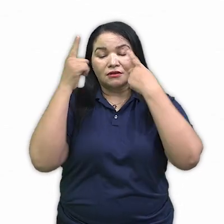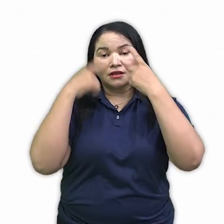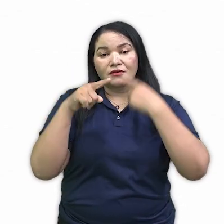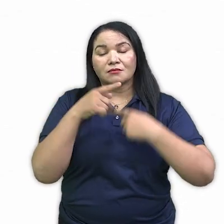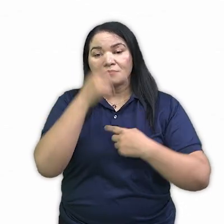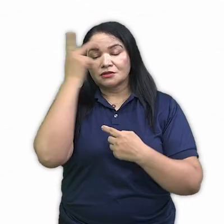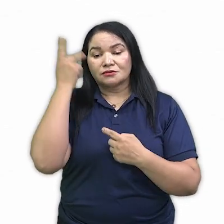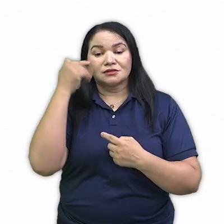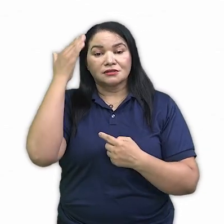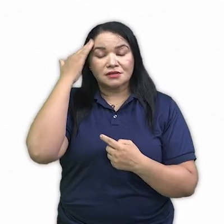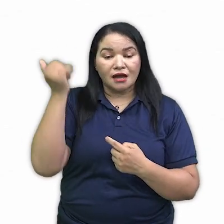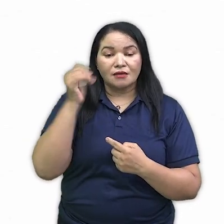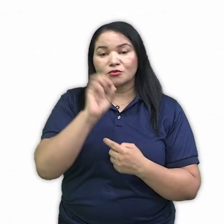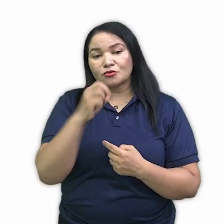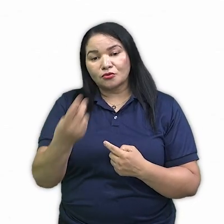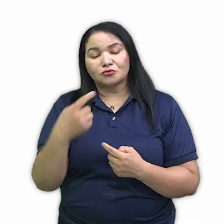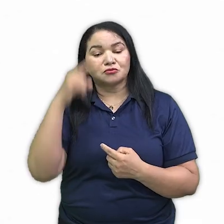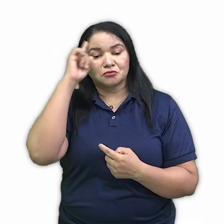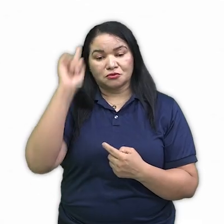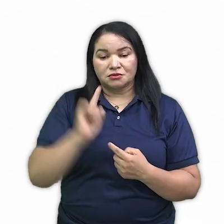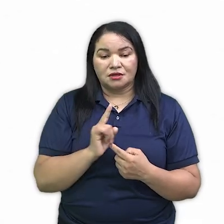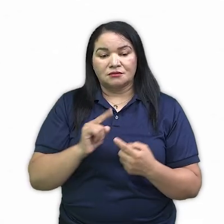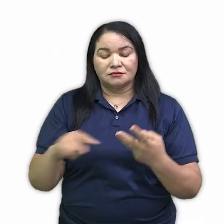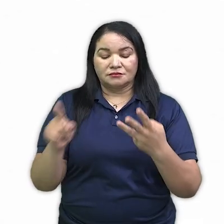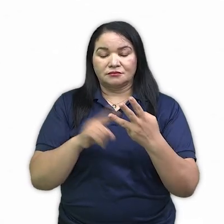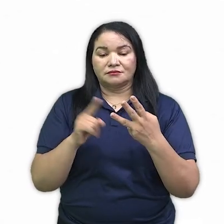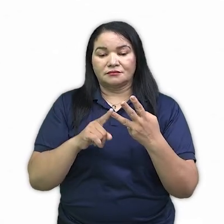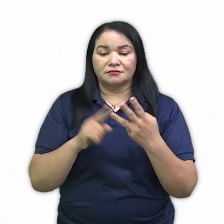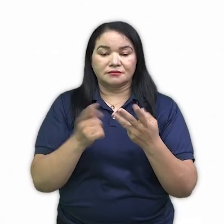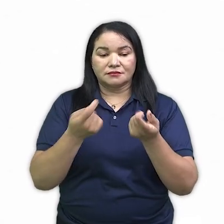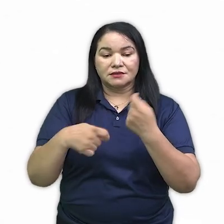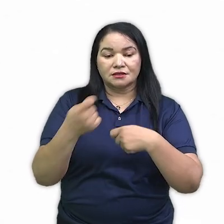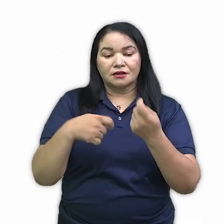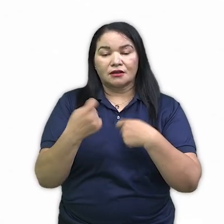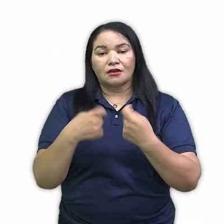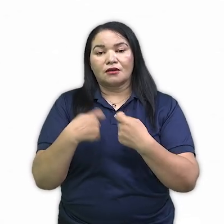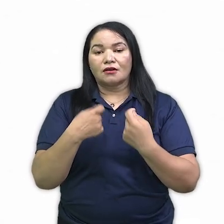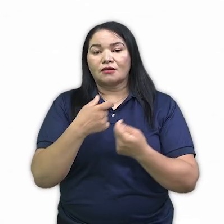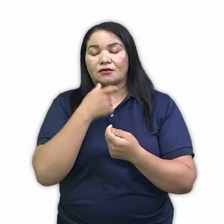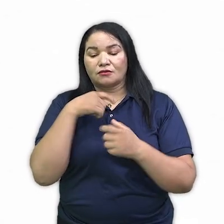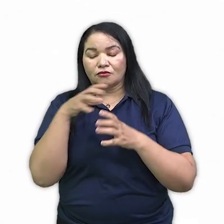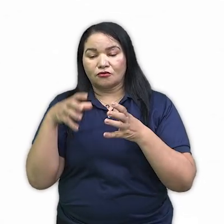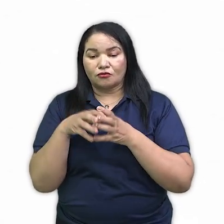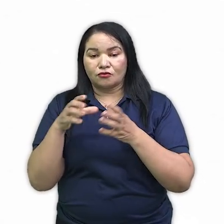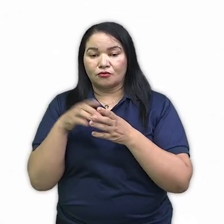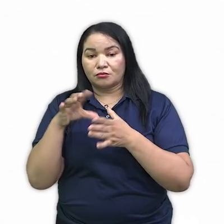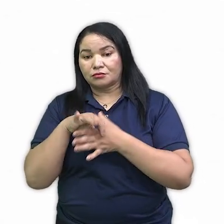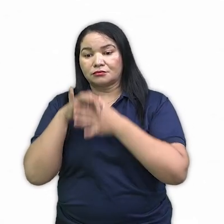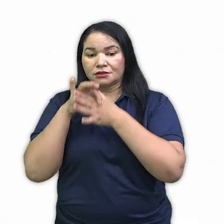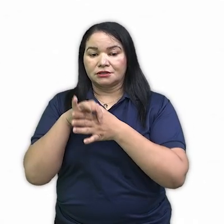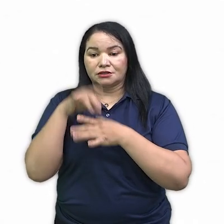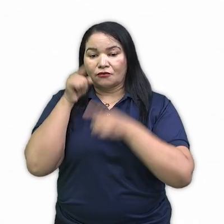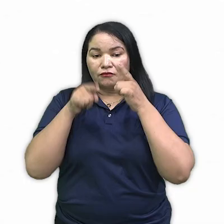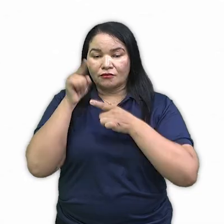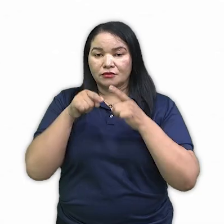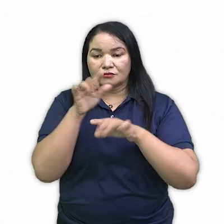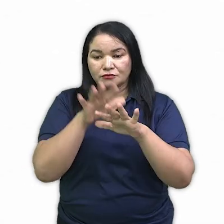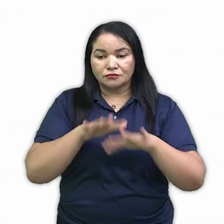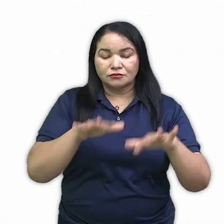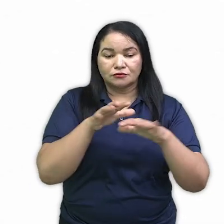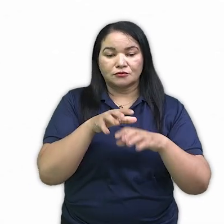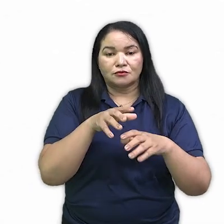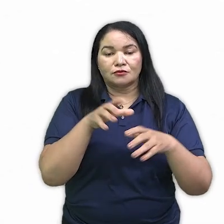os que não sabem, e do poder político, é governados e governantes aí, tá bom?